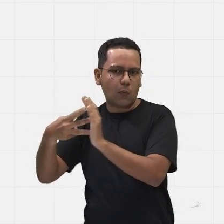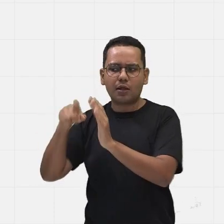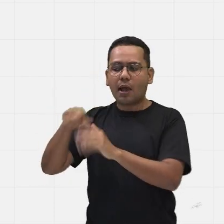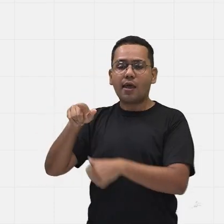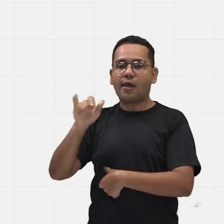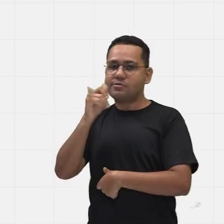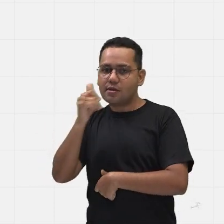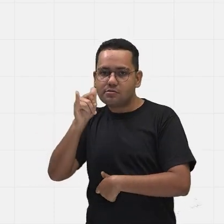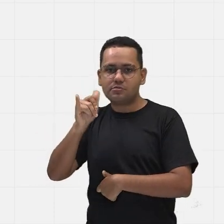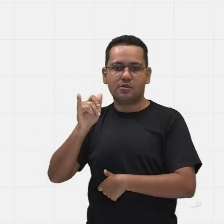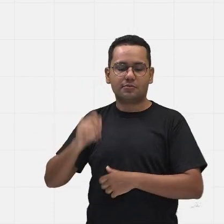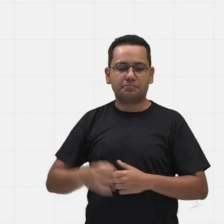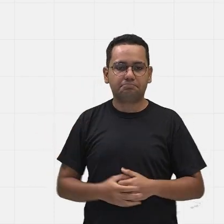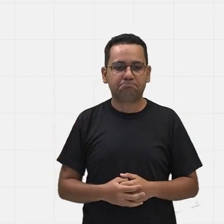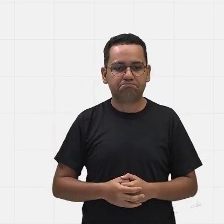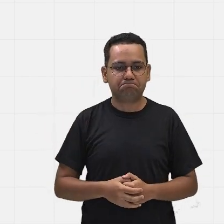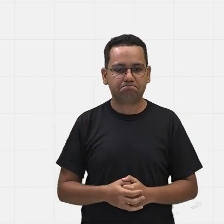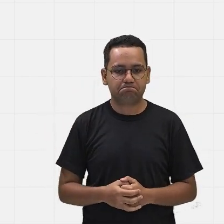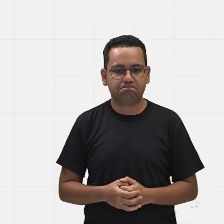Próximo.